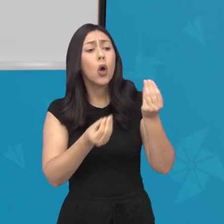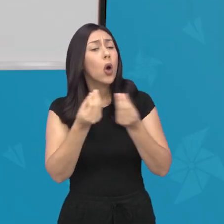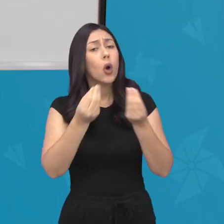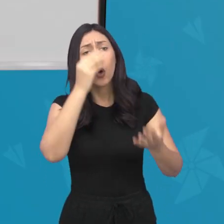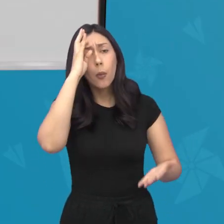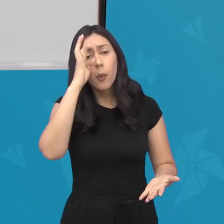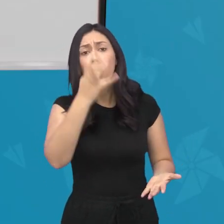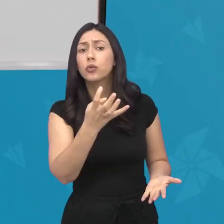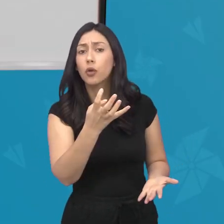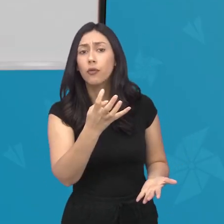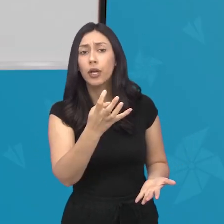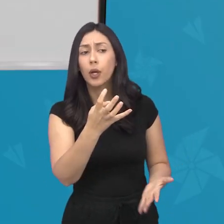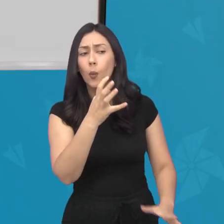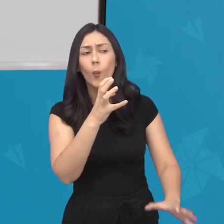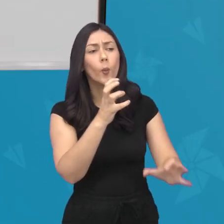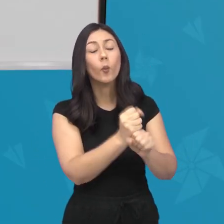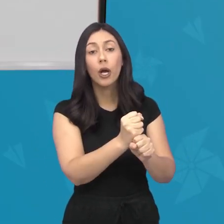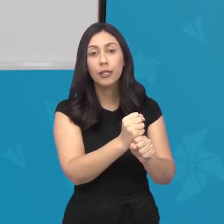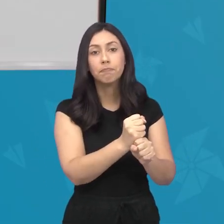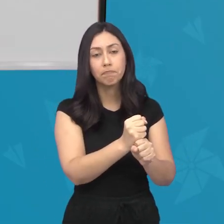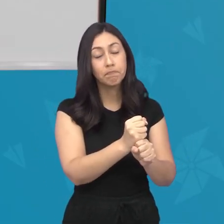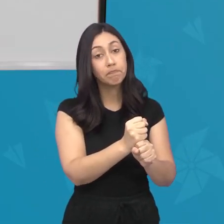grau.